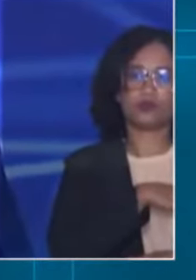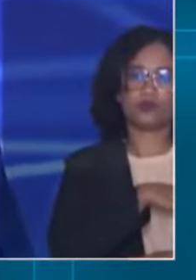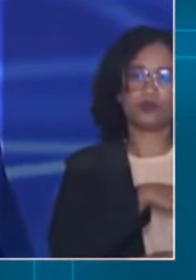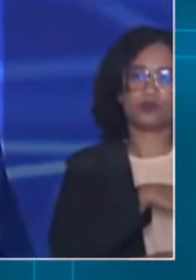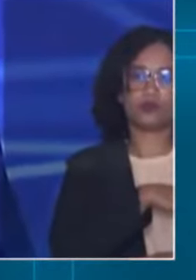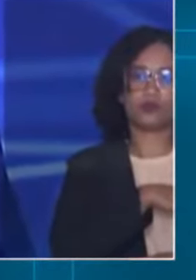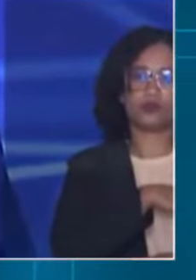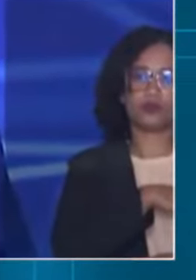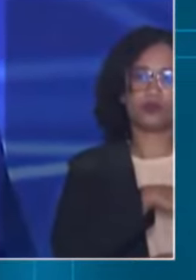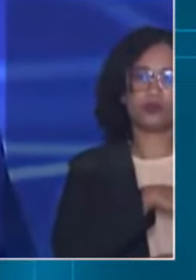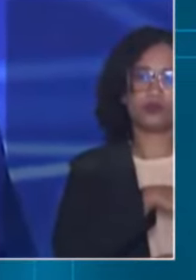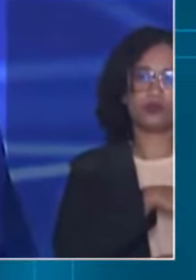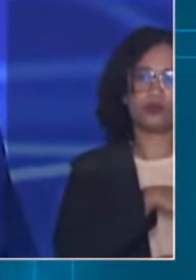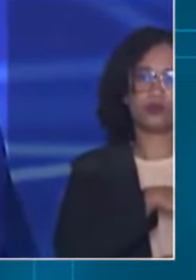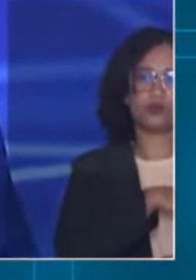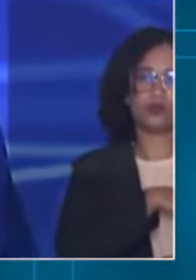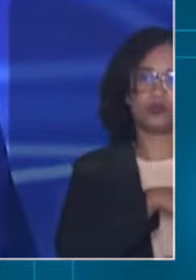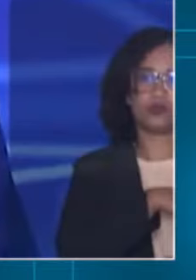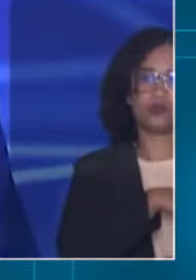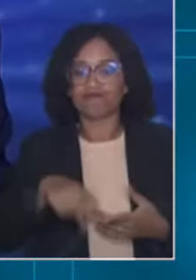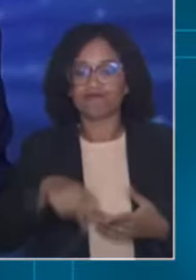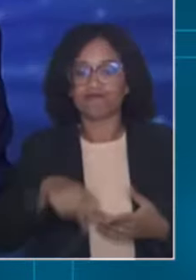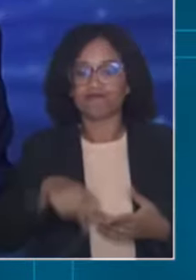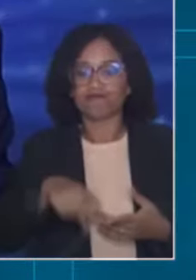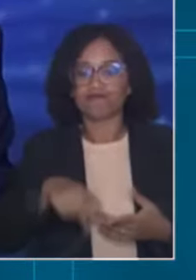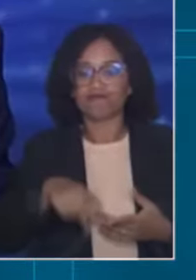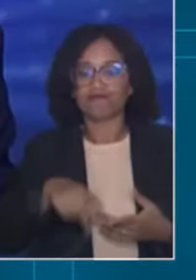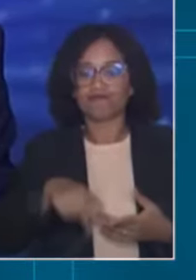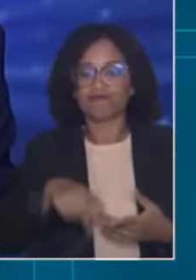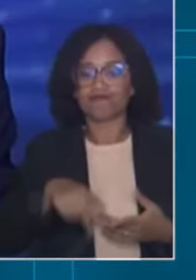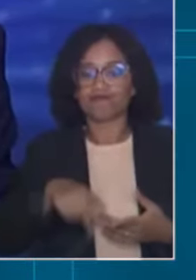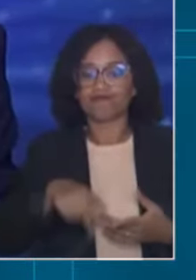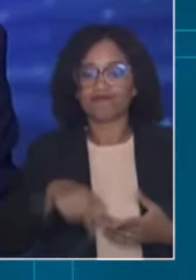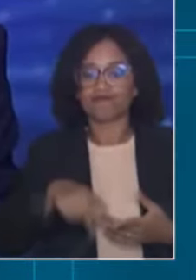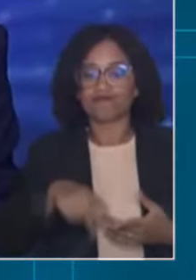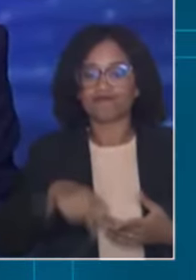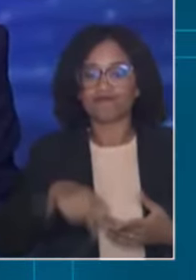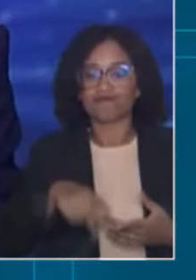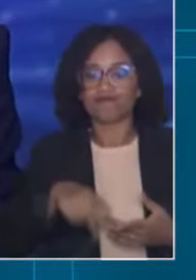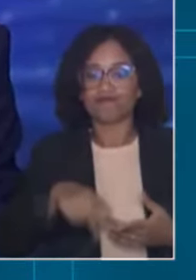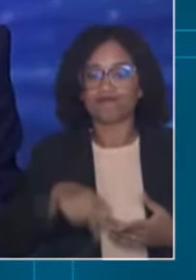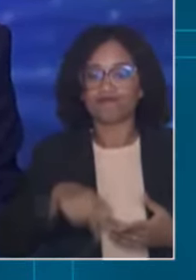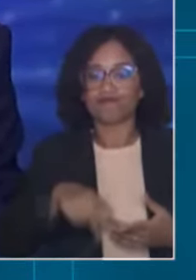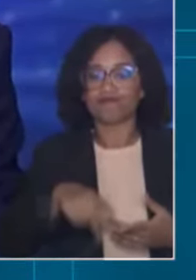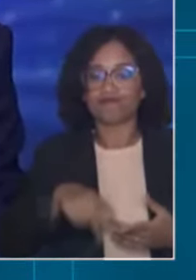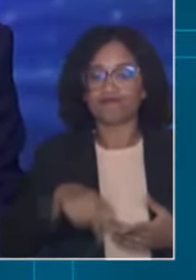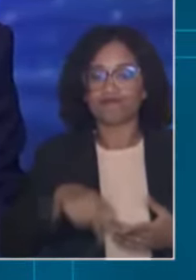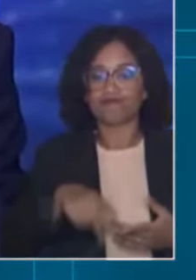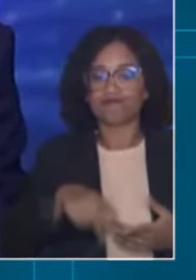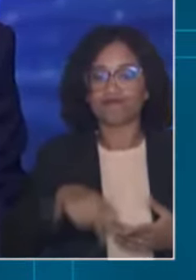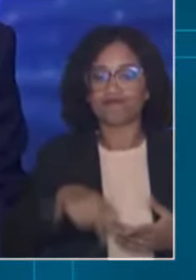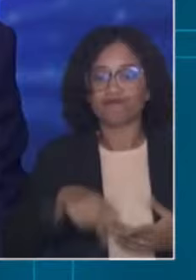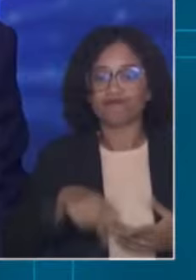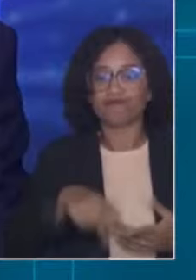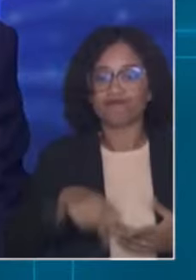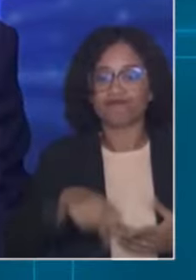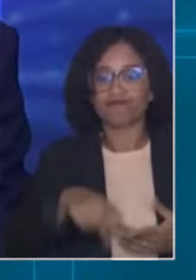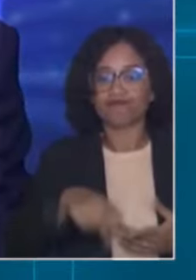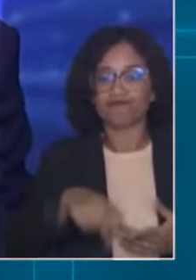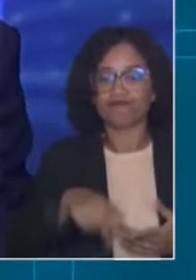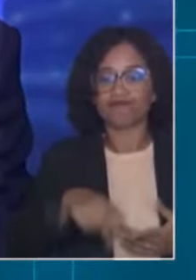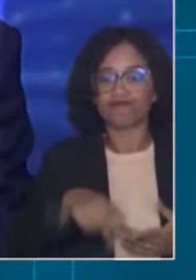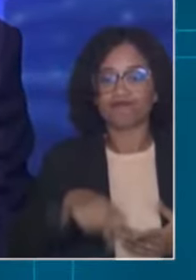PT, restam as disputas nas outras três cidades onde tem segundo turno. Camaçari, onde o PT está